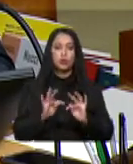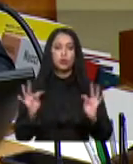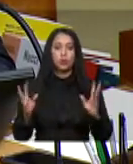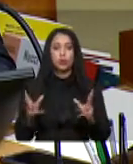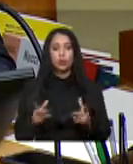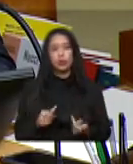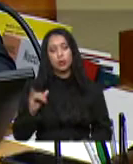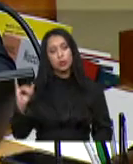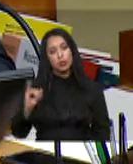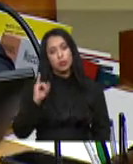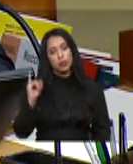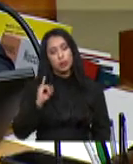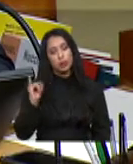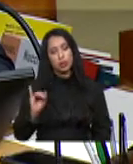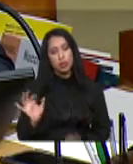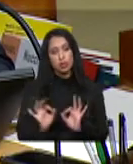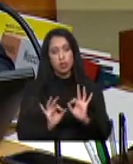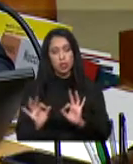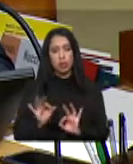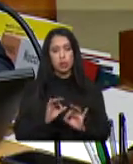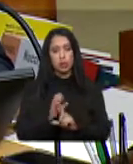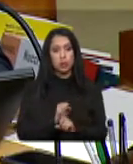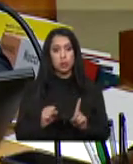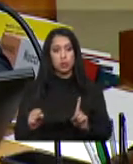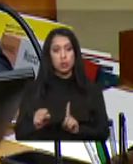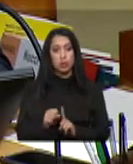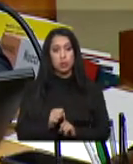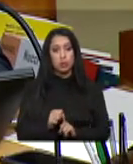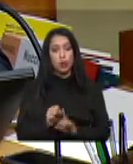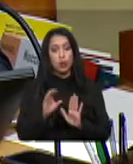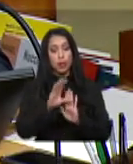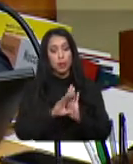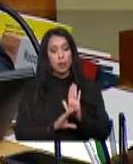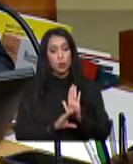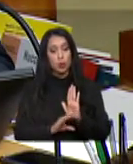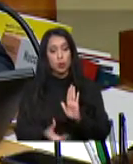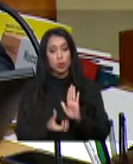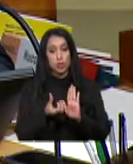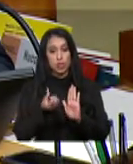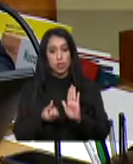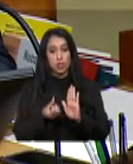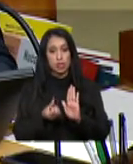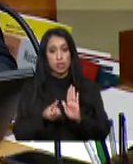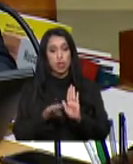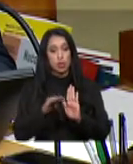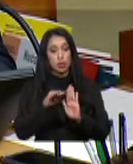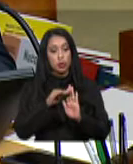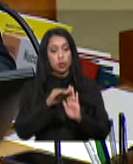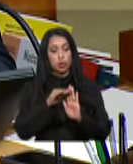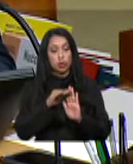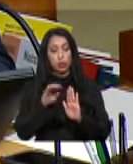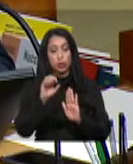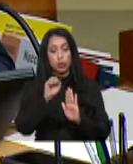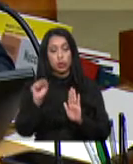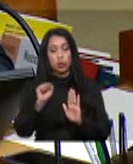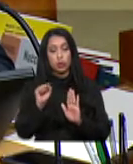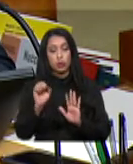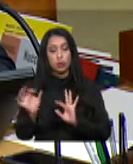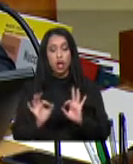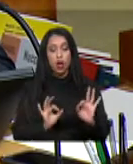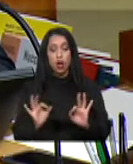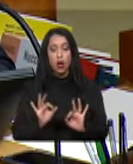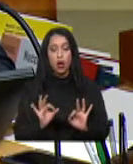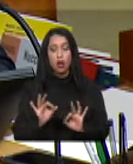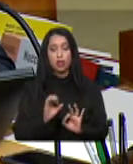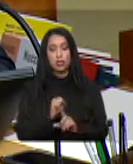que é pertinente à ordem social. E o capítulo 6 deste título 8 da ordem social trata do